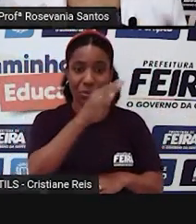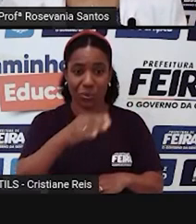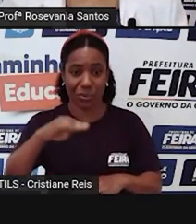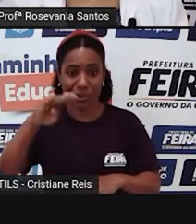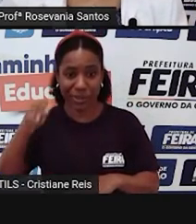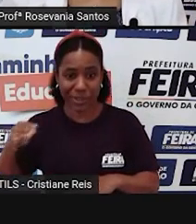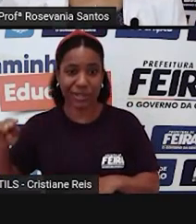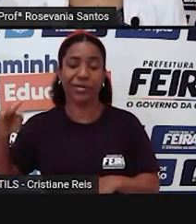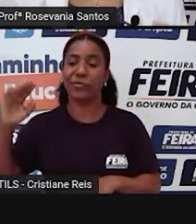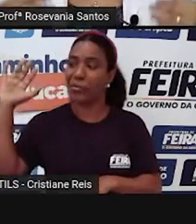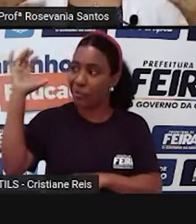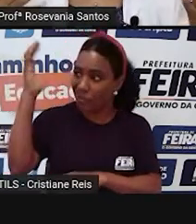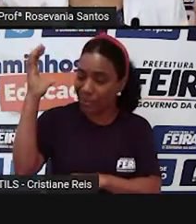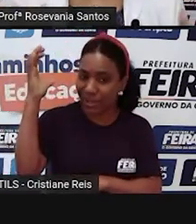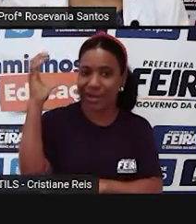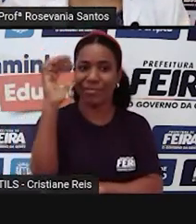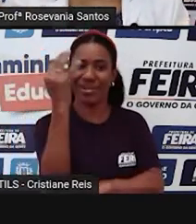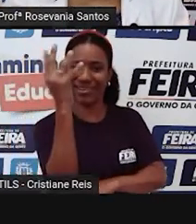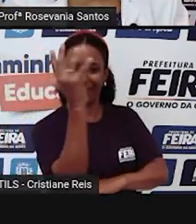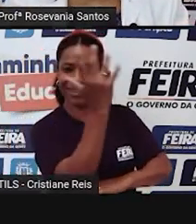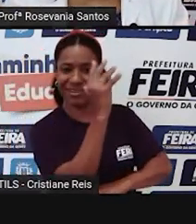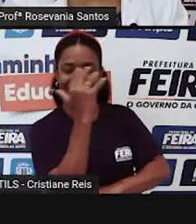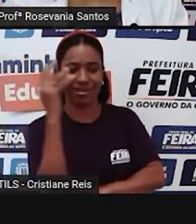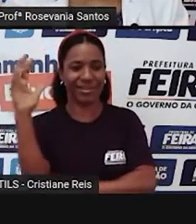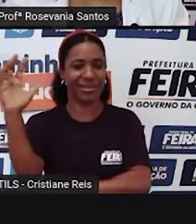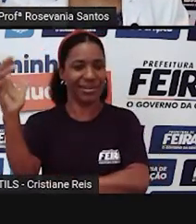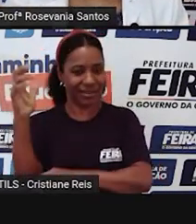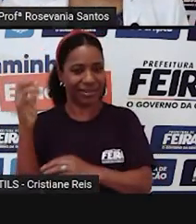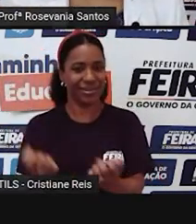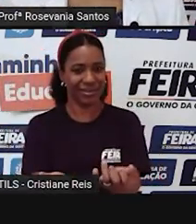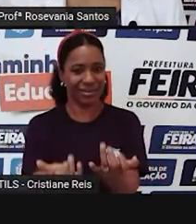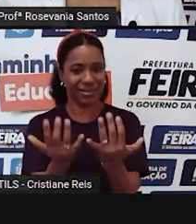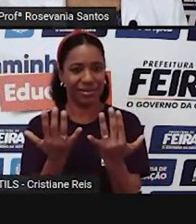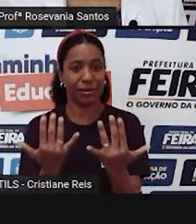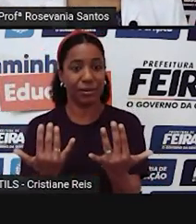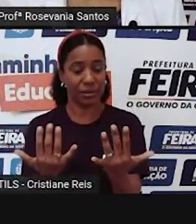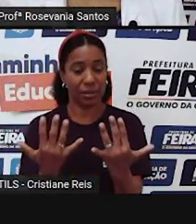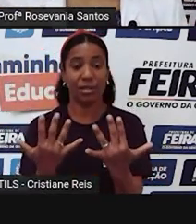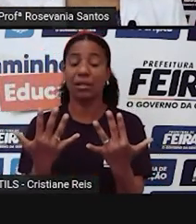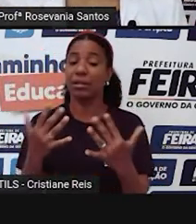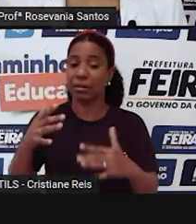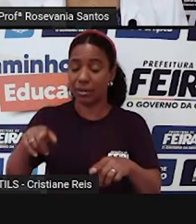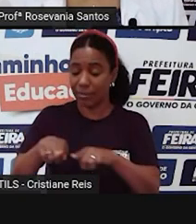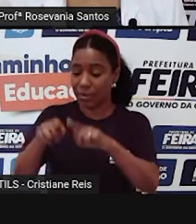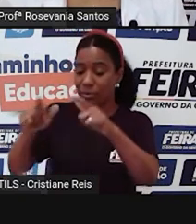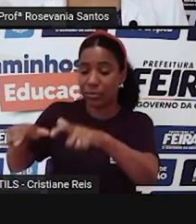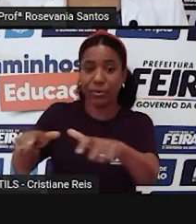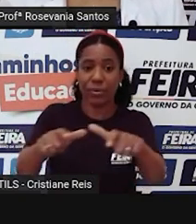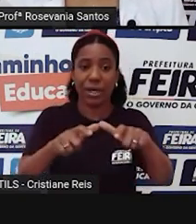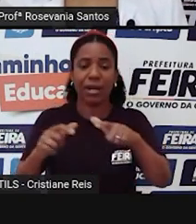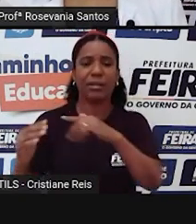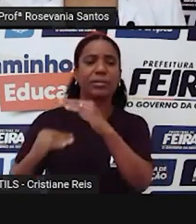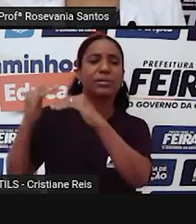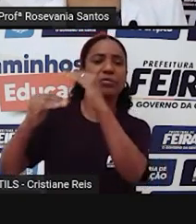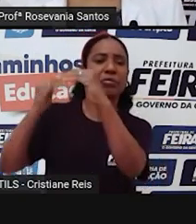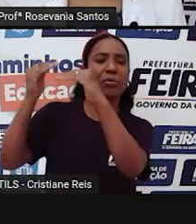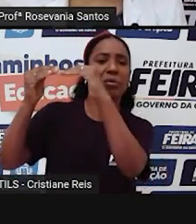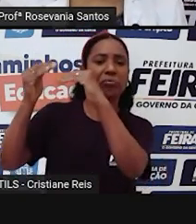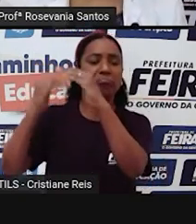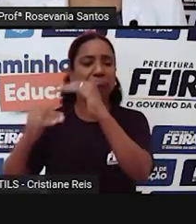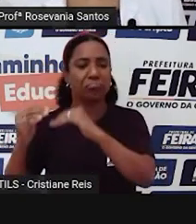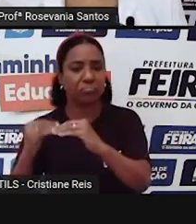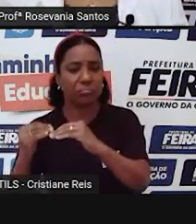são casadinhos, de acordo com o grau de desenvolvimento do lugar. Então, nós vamos formando os mais diversos tipos